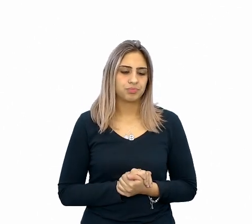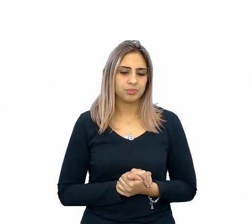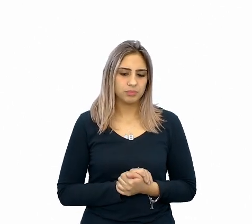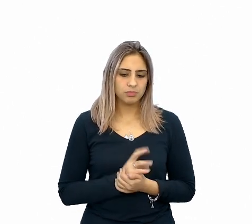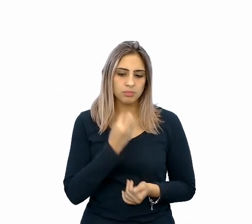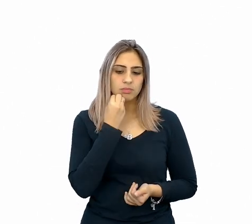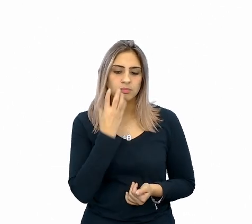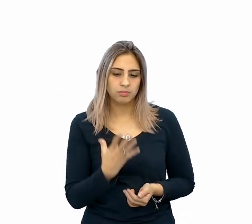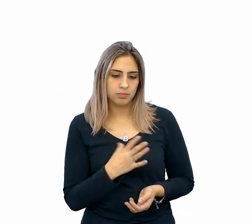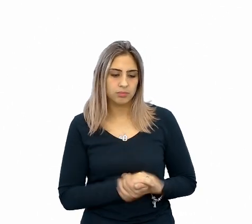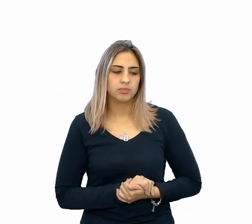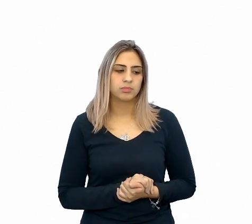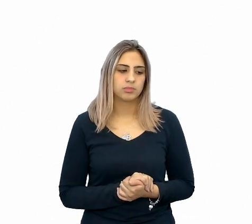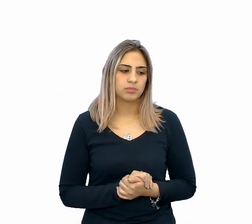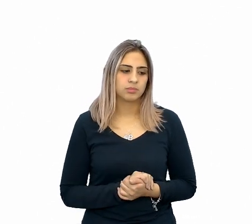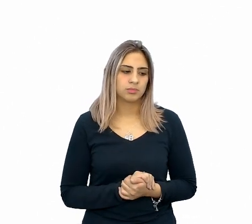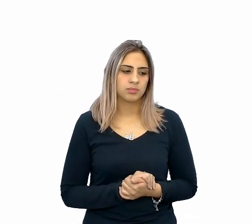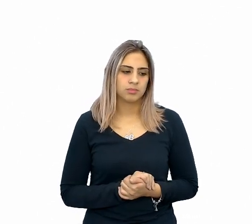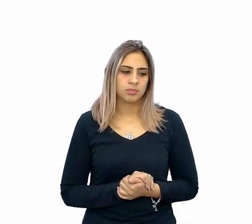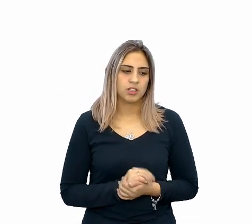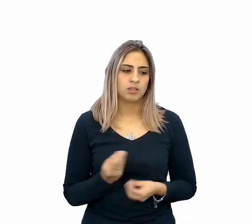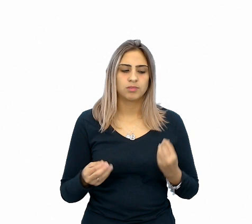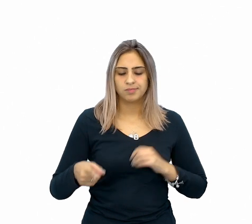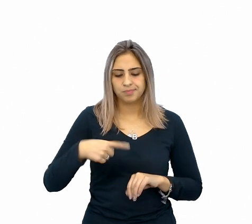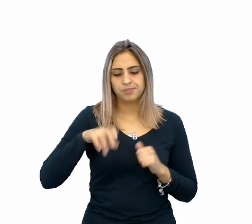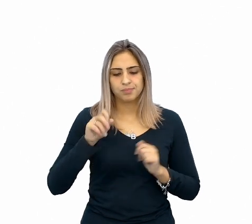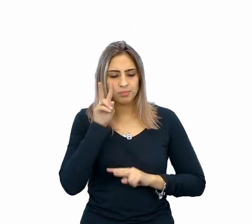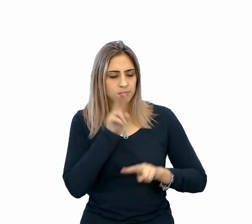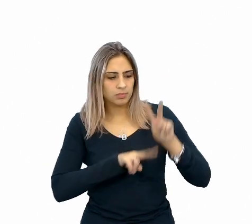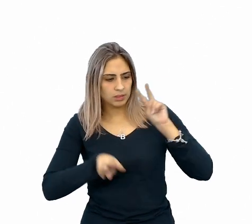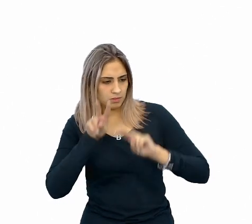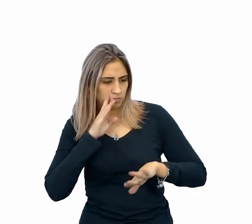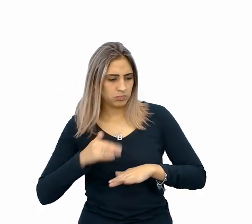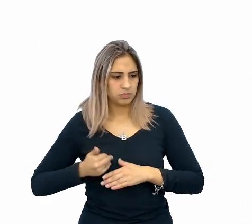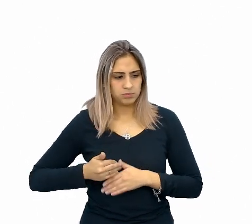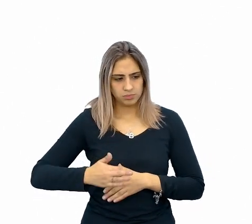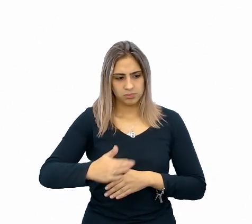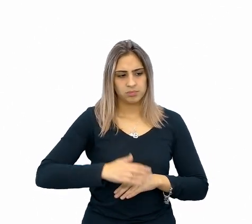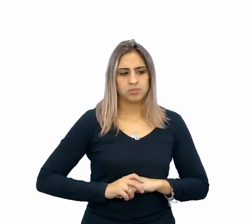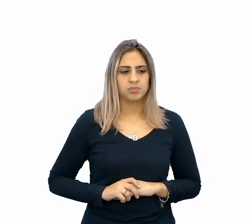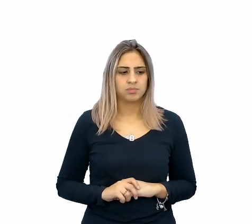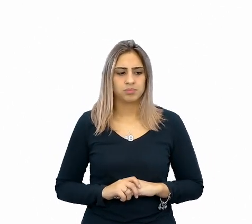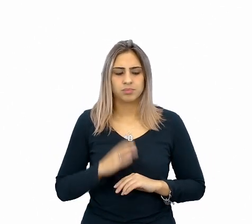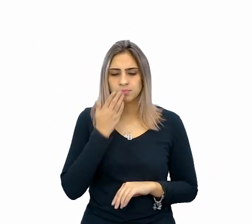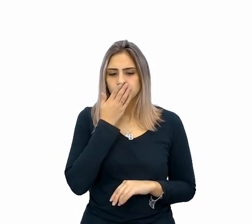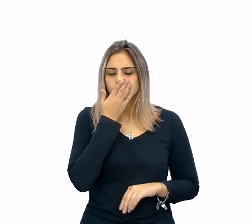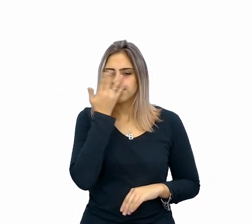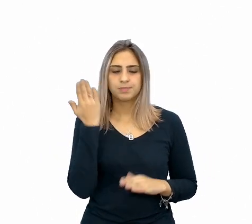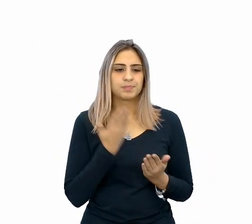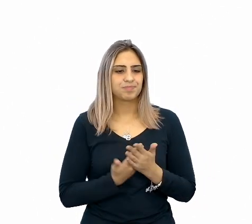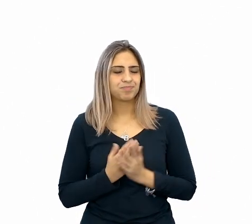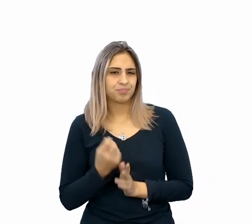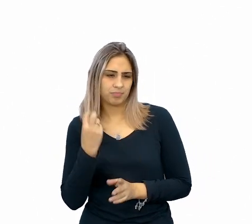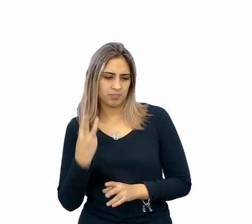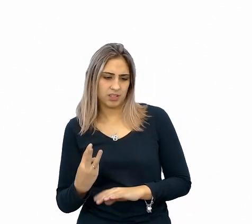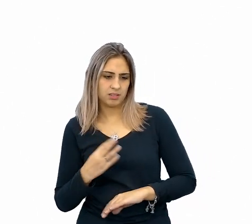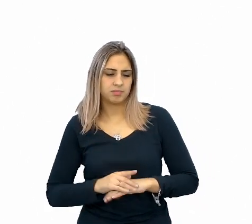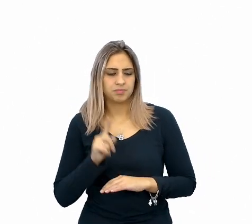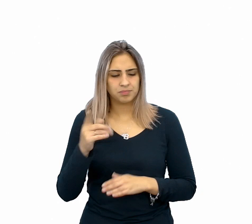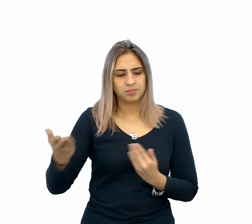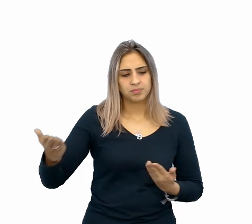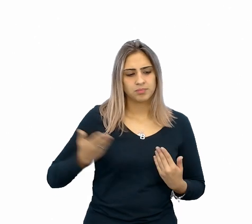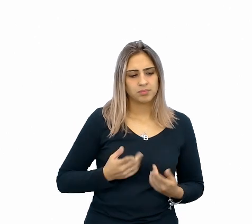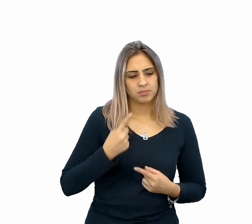Bem, como vocês podem observar aí, né, a aula 3, ela